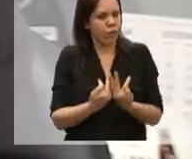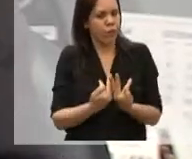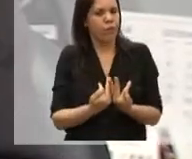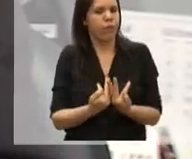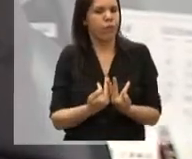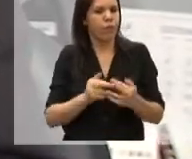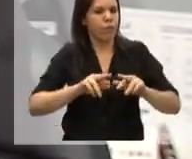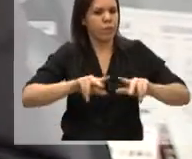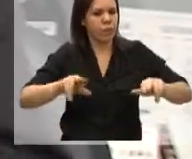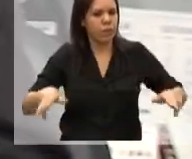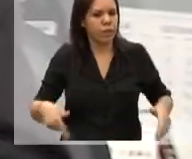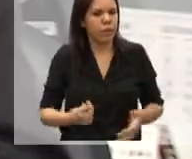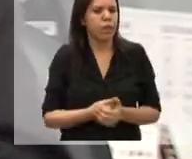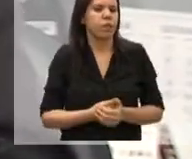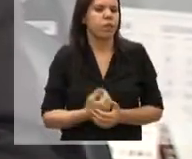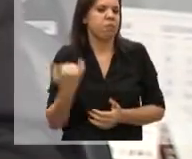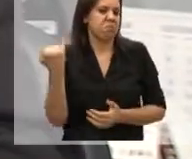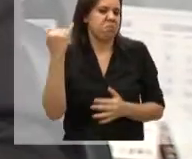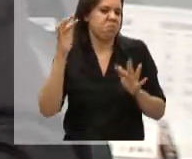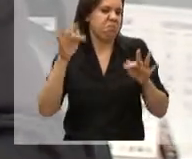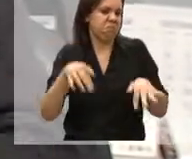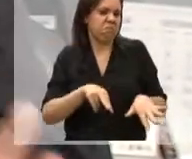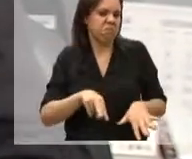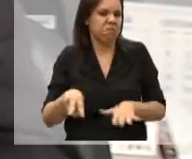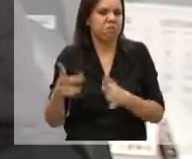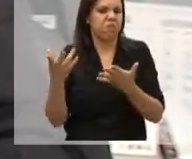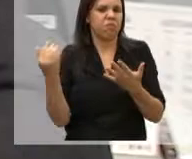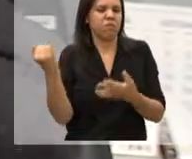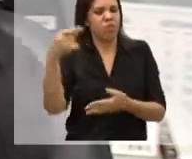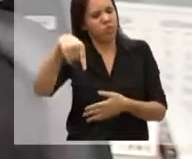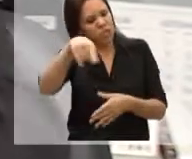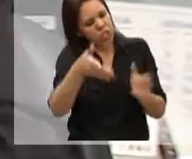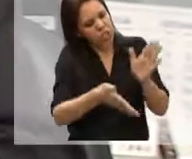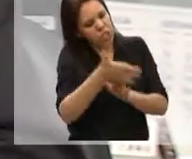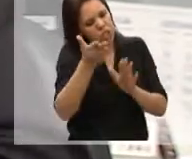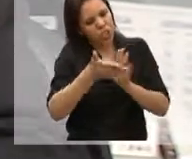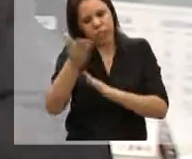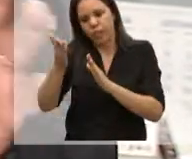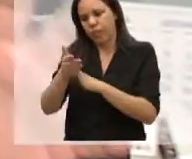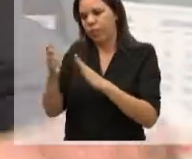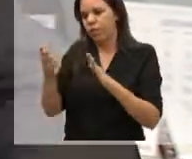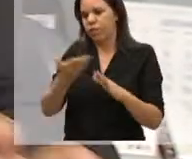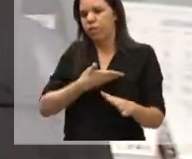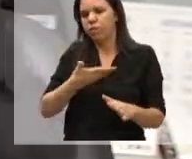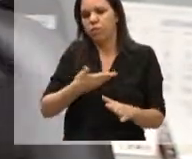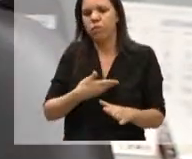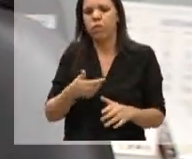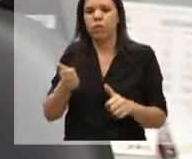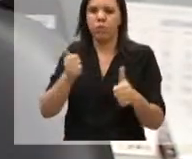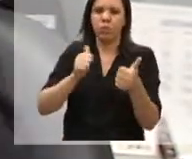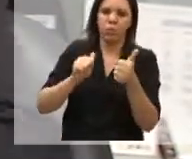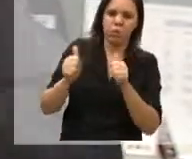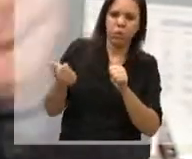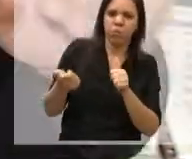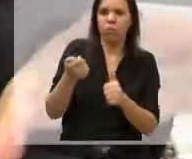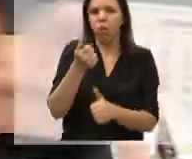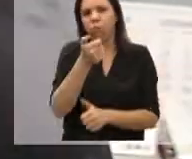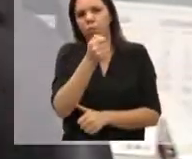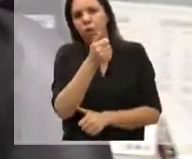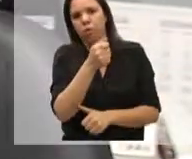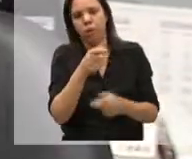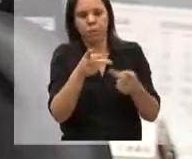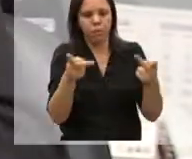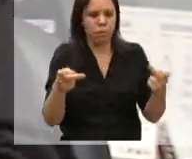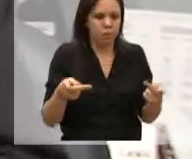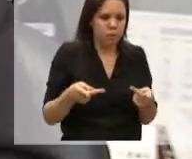dizia, olha, é importante o final de semana você sair, reunir com os amigos, uma bebidinha aqui, uma bebidinha ali, uma